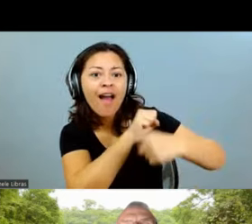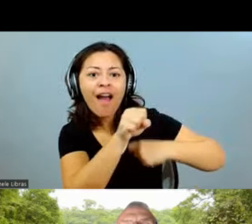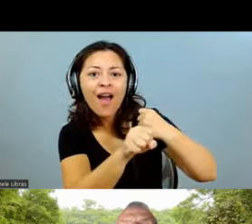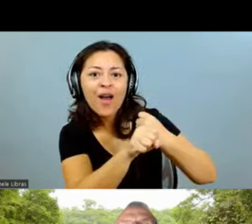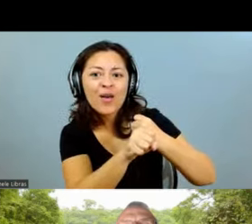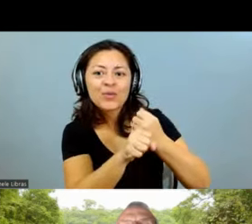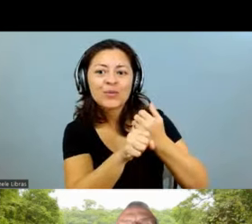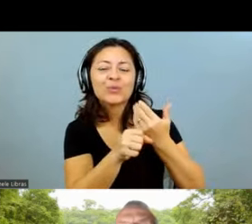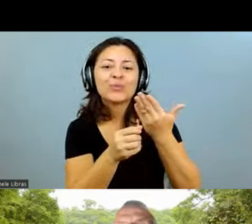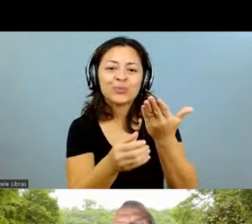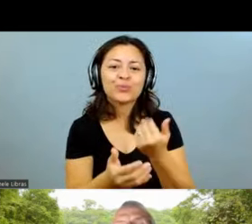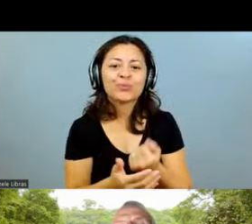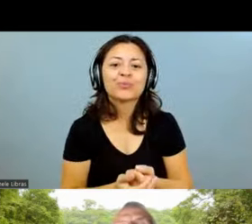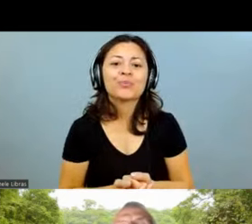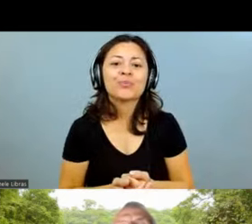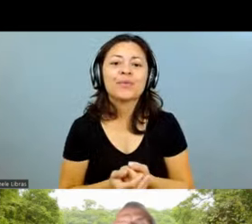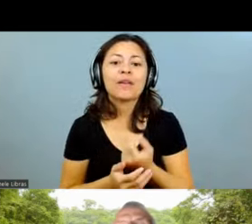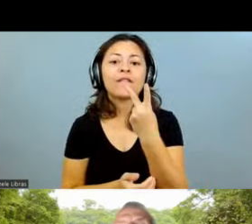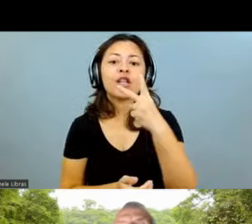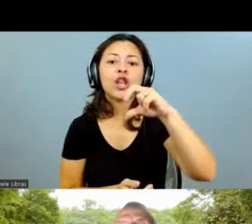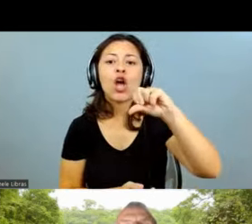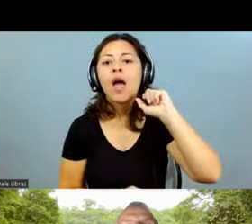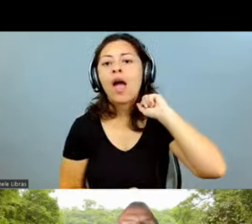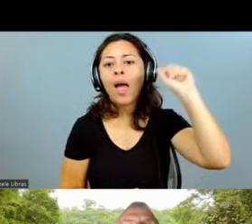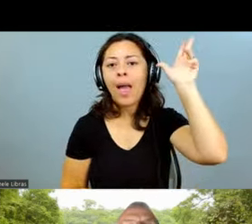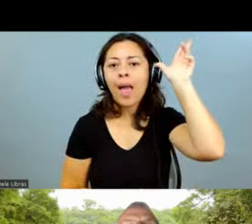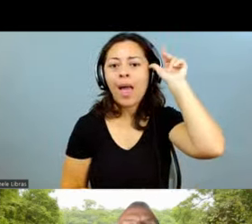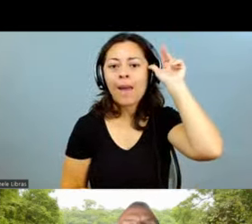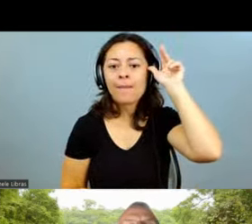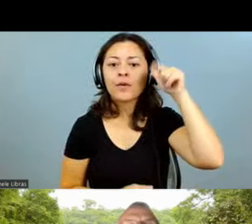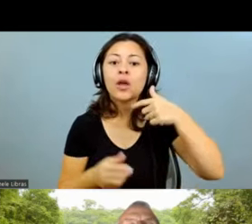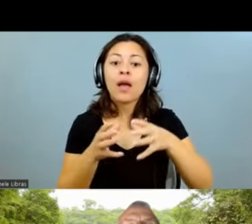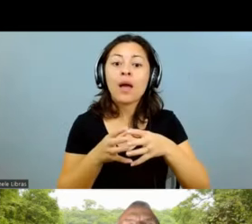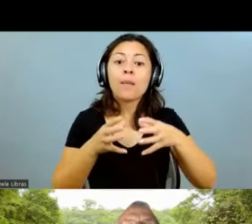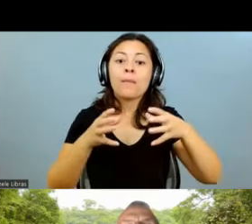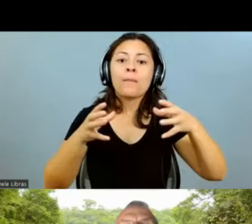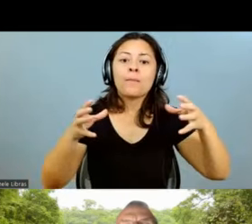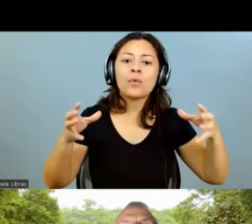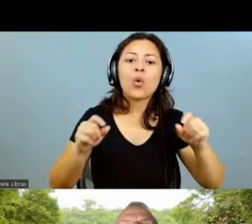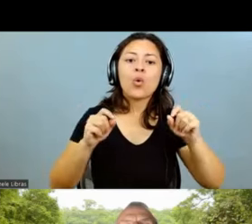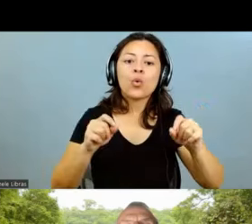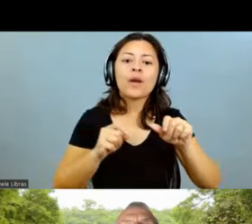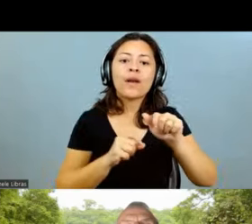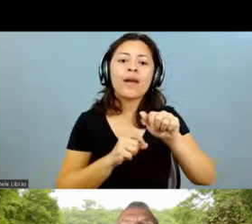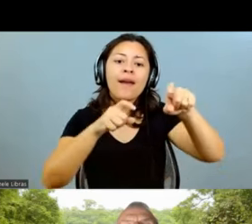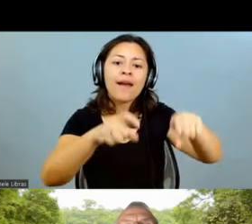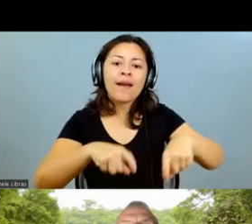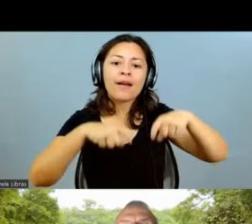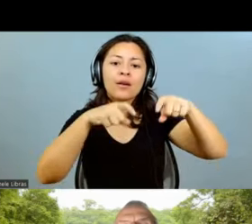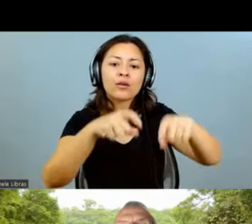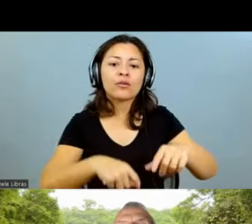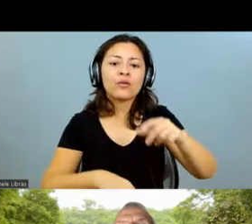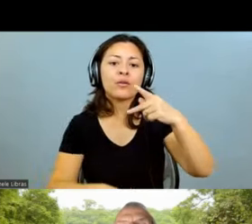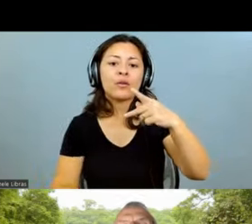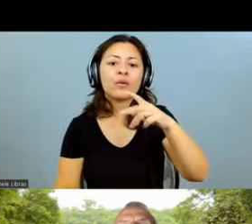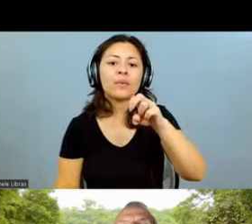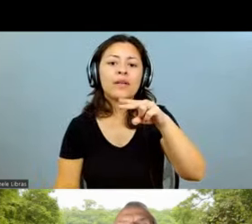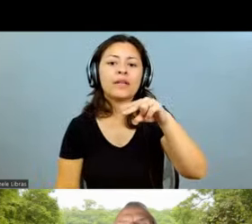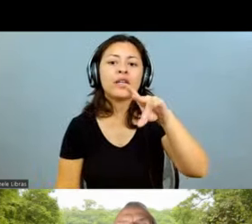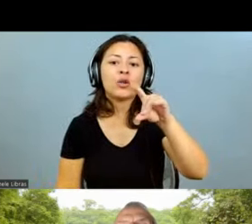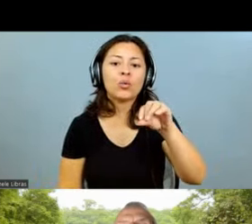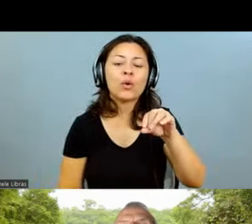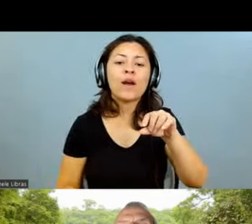divulgado em 29 de Abril ampliamos Nossa Joy inventure com a agr Penido Fazenda Pioneira